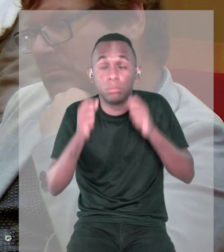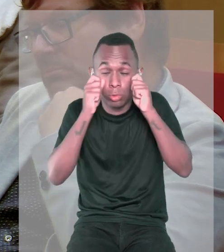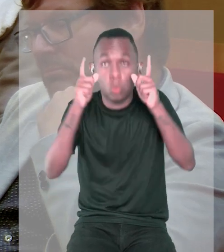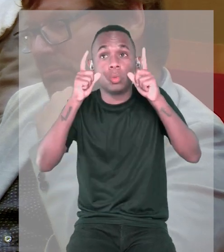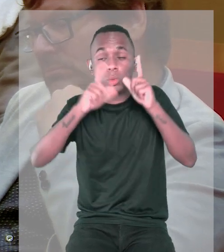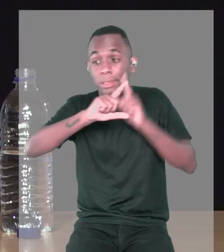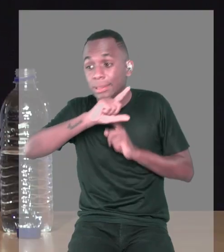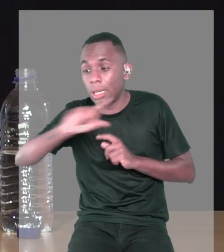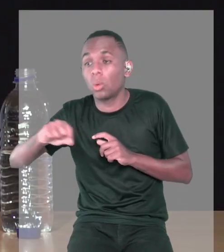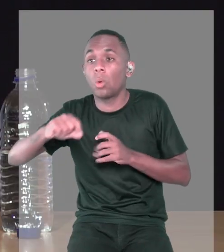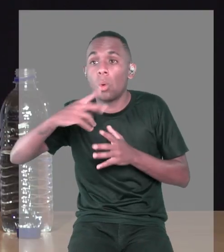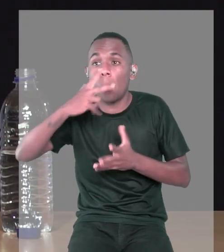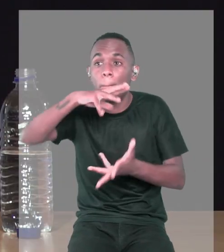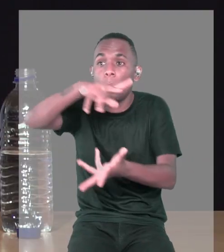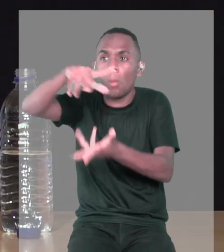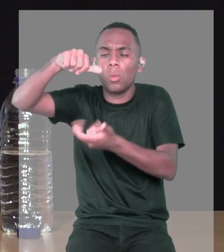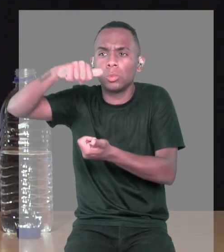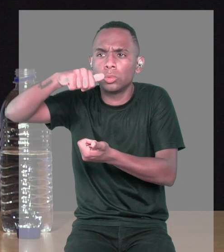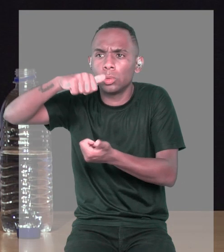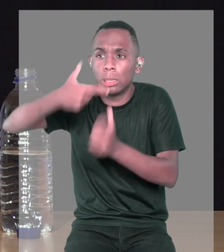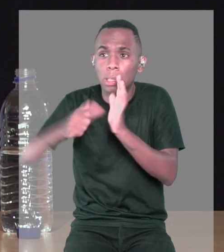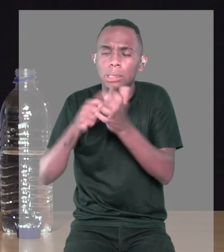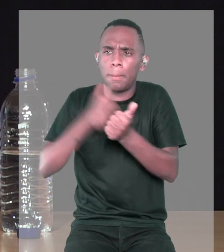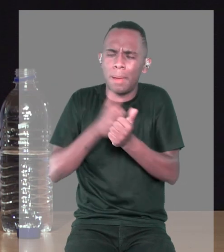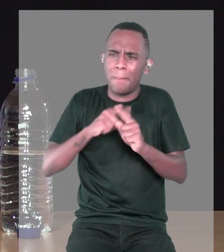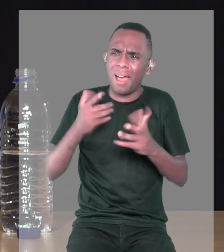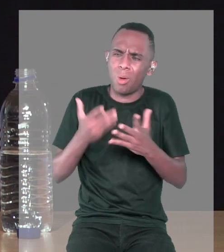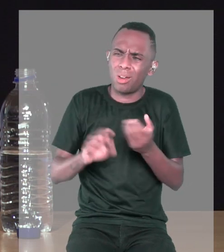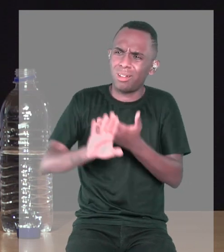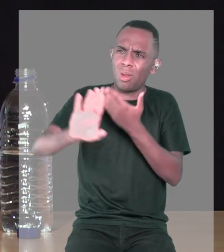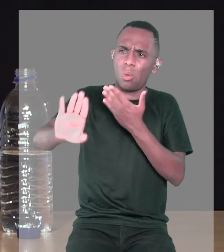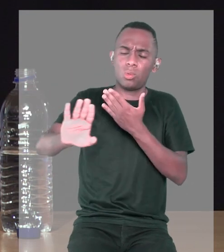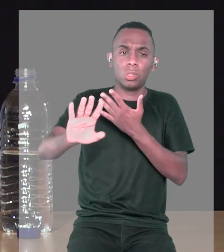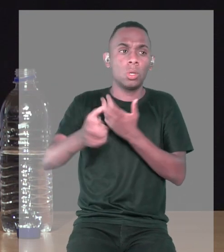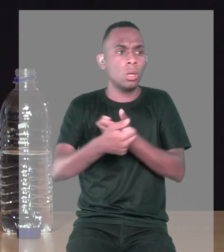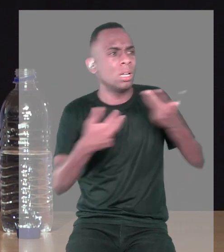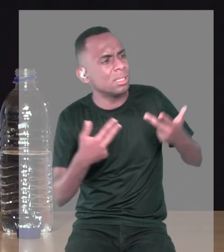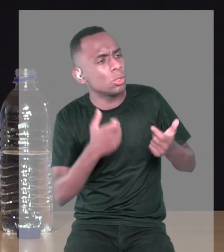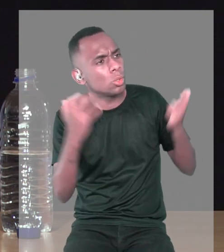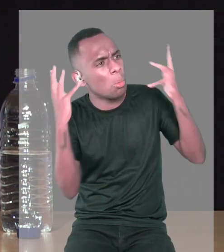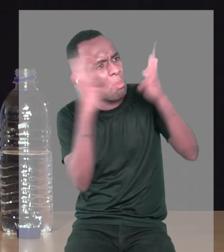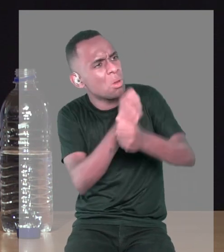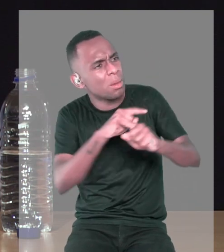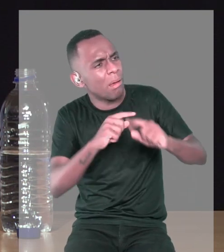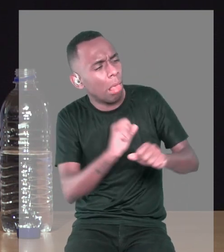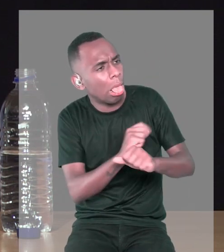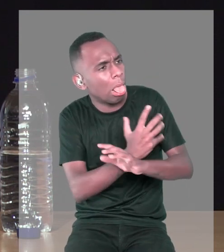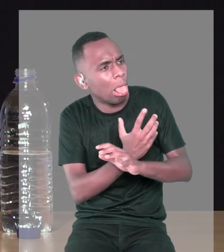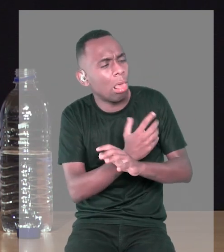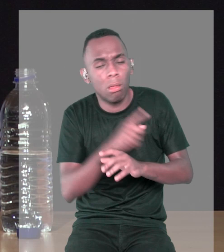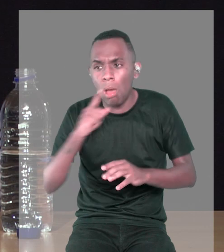Ele diz que quando acordou e saiu, o mundo, antes próximo, se tornara distante. O que era viscoso tinha